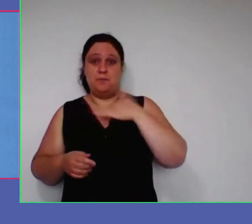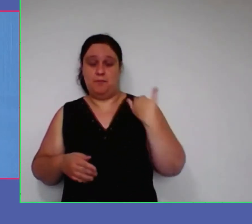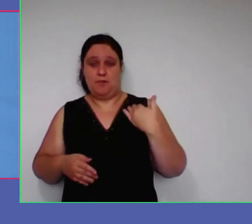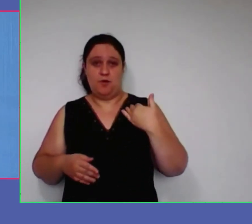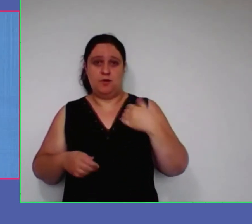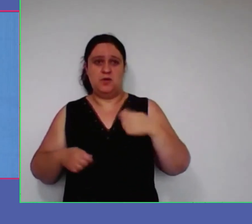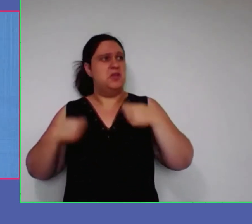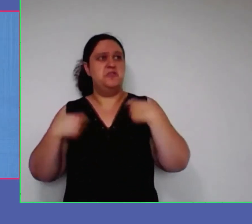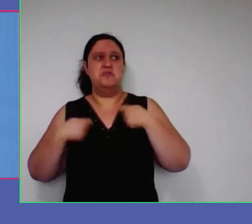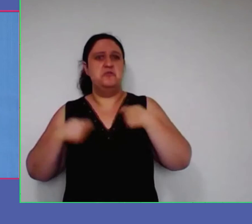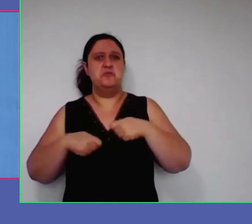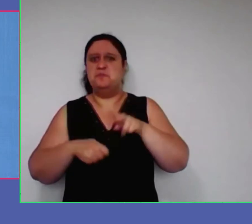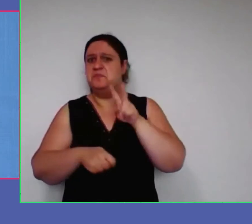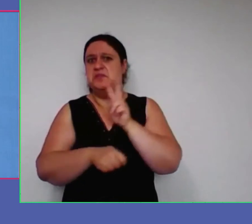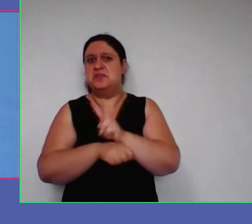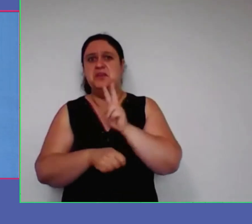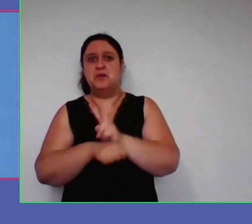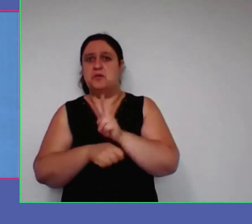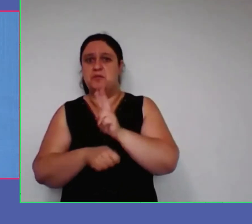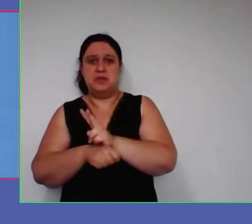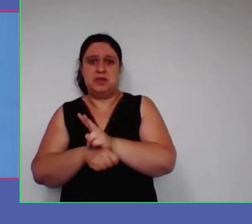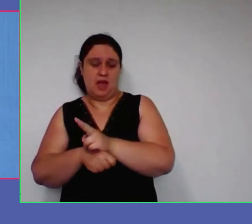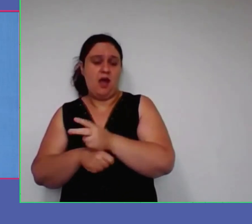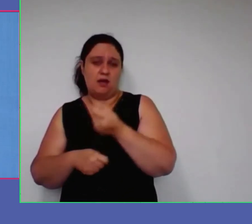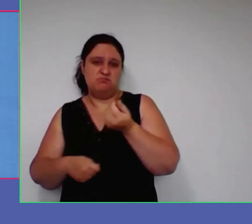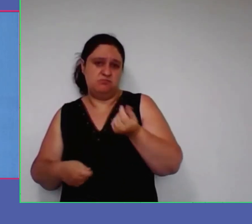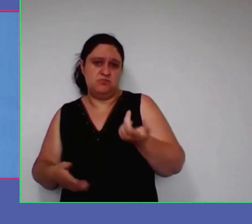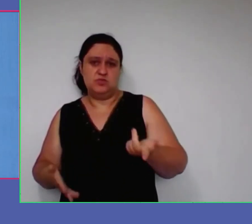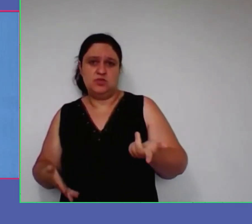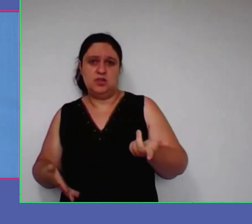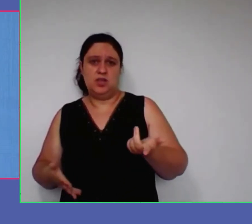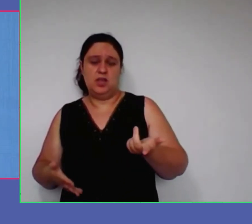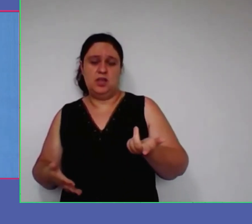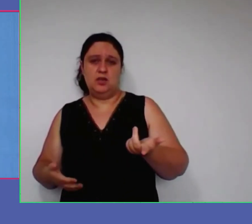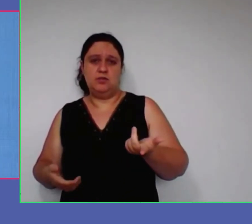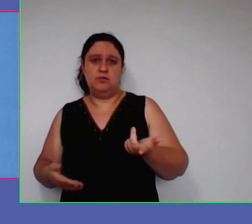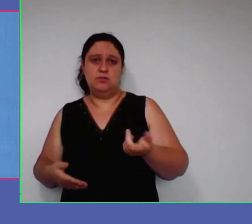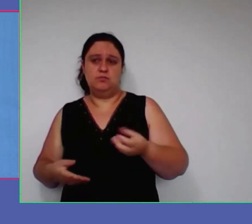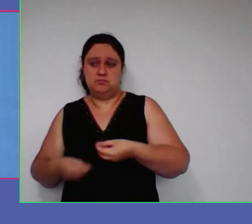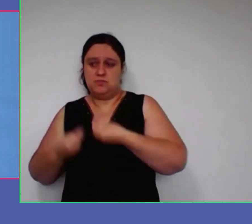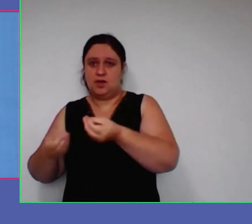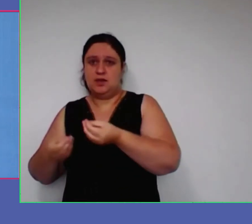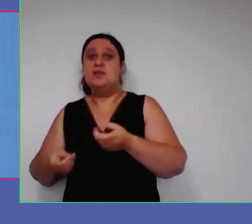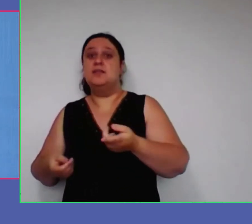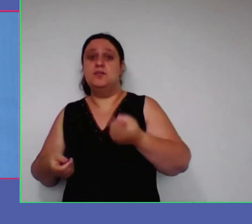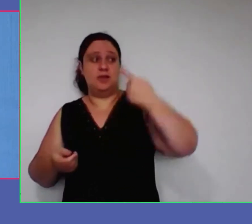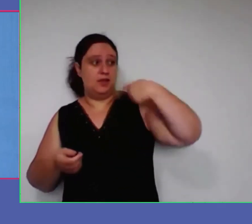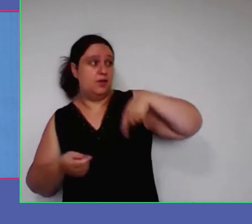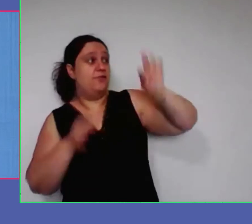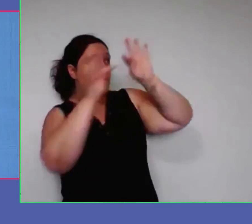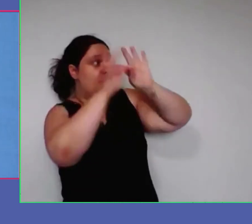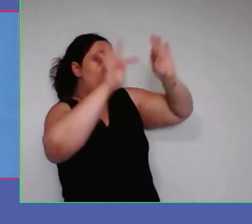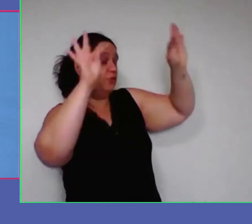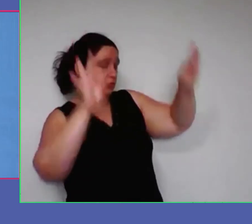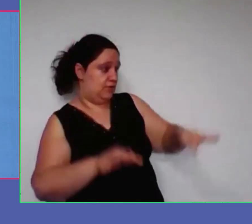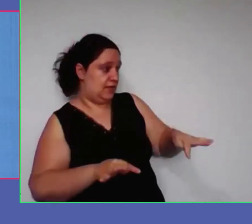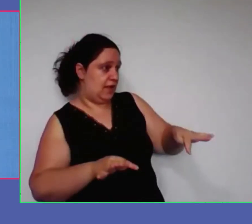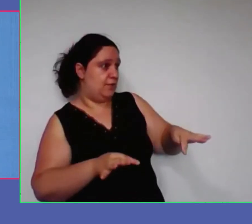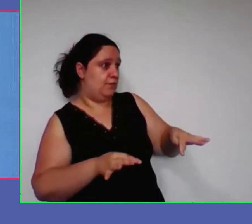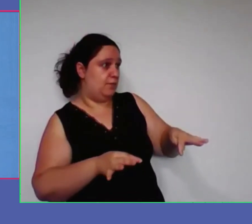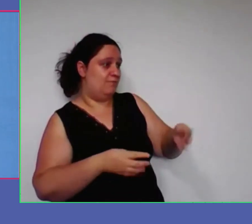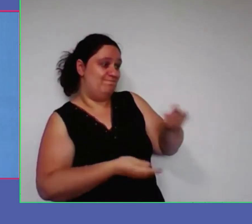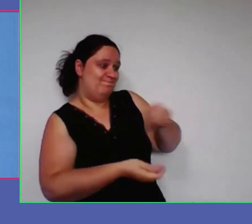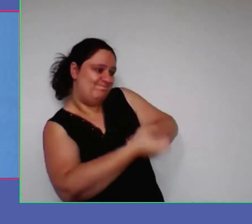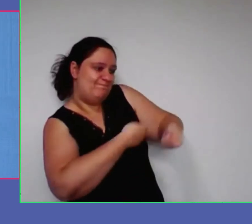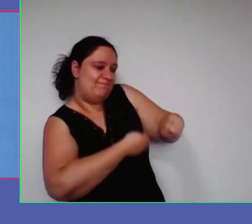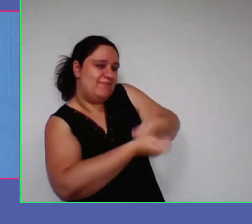com os meus bens dos meus pais. Quando eles morrem, eu vou para o templo negociar com os escribas. Eu entreguei isso aqui, agora